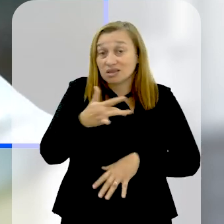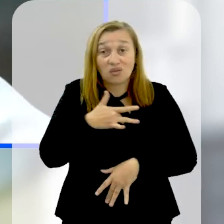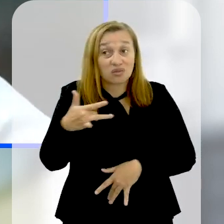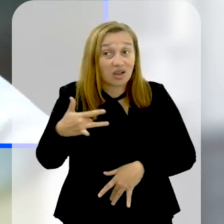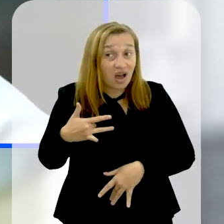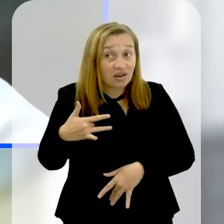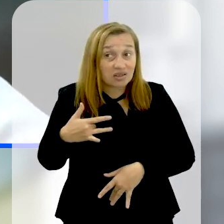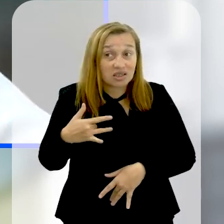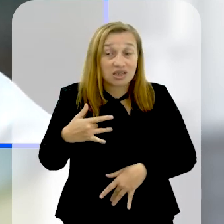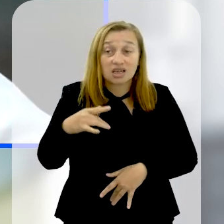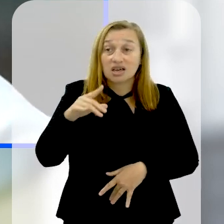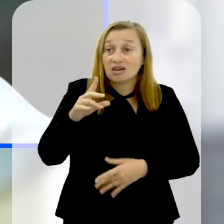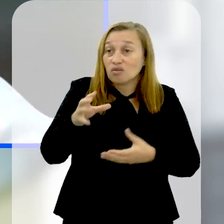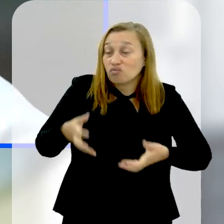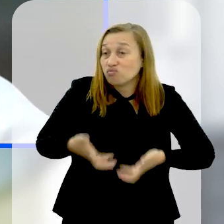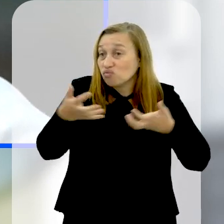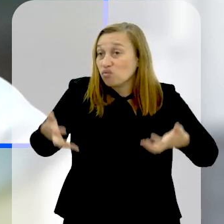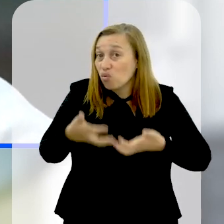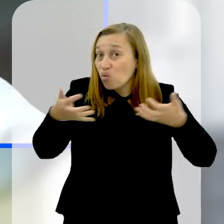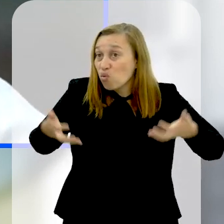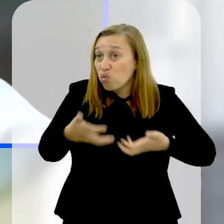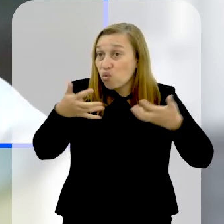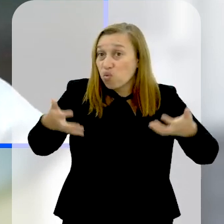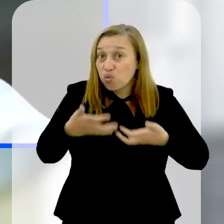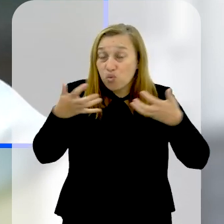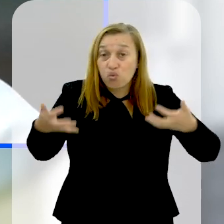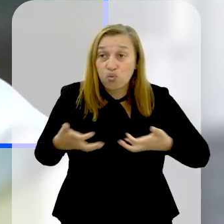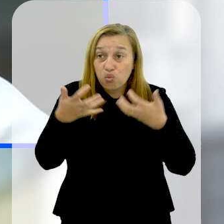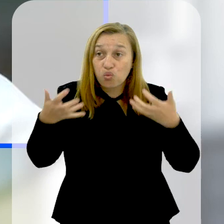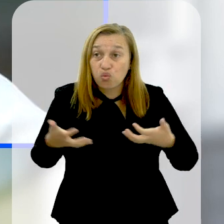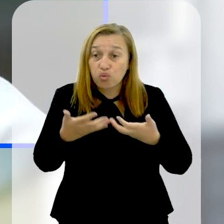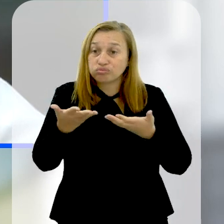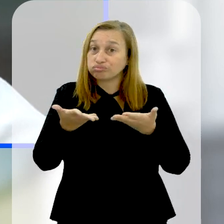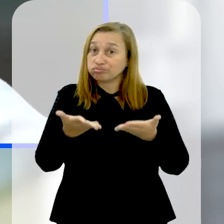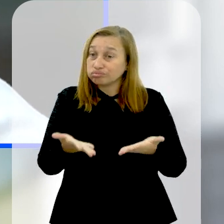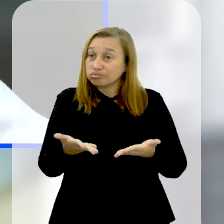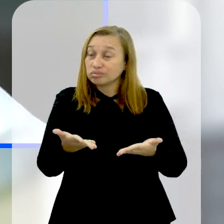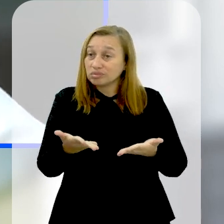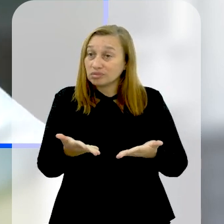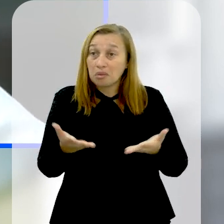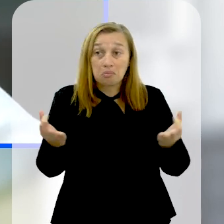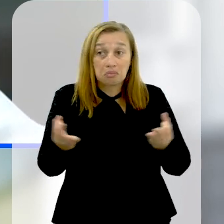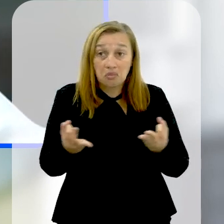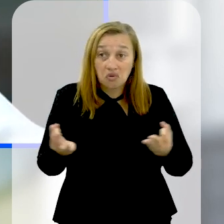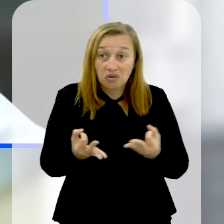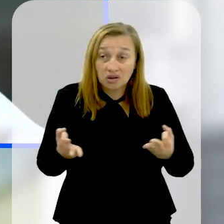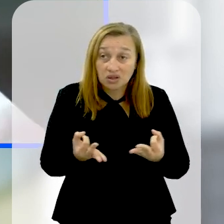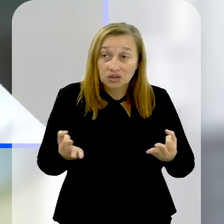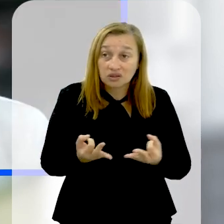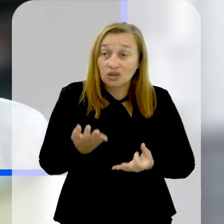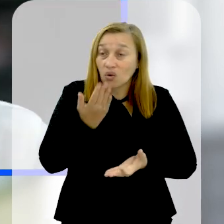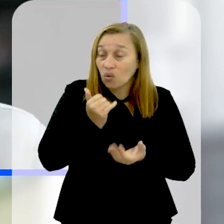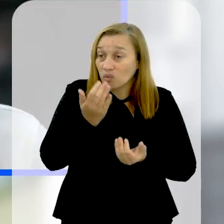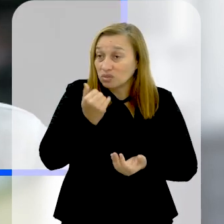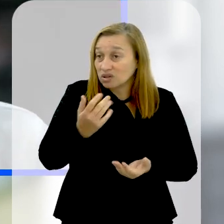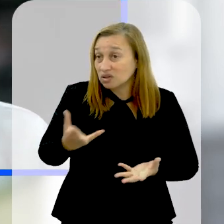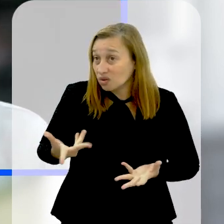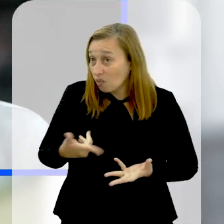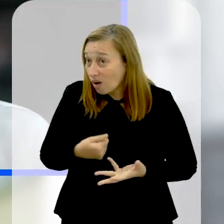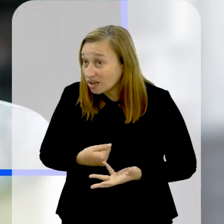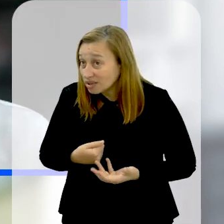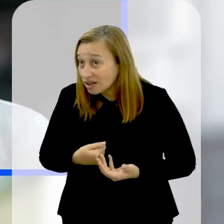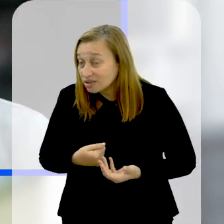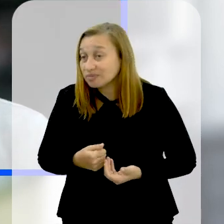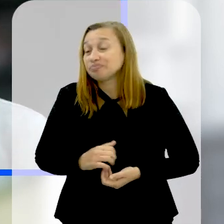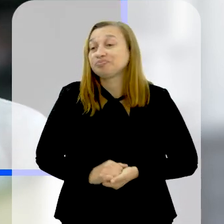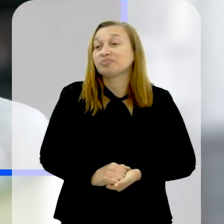consumir alimentos frescos, os vegetais que são da época, que estão ali, que estão no seu ápice de perfeição, De vamos dizer